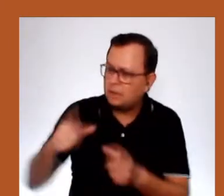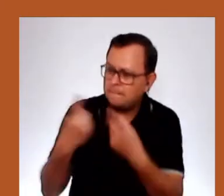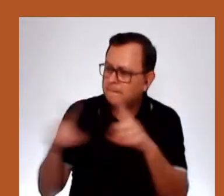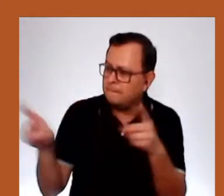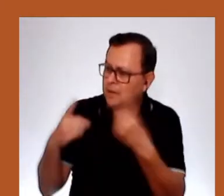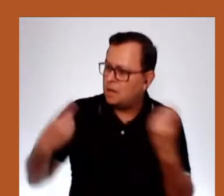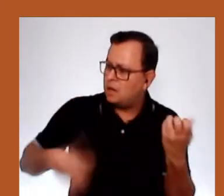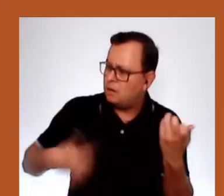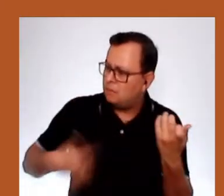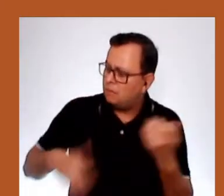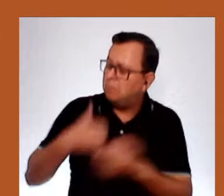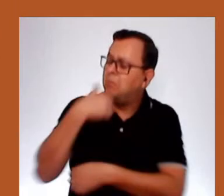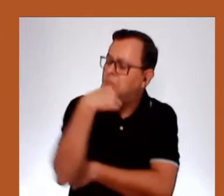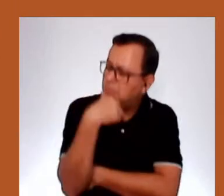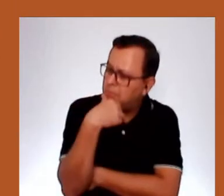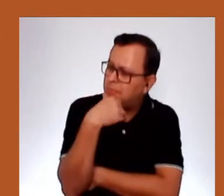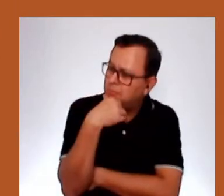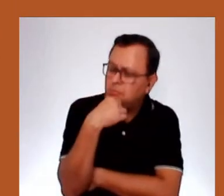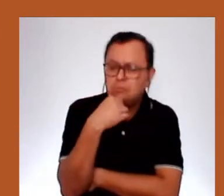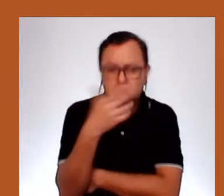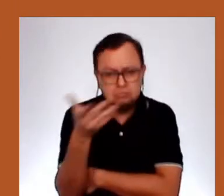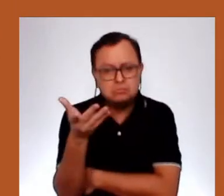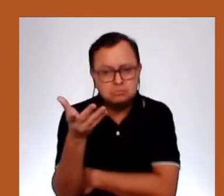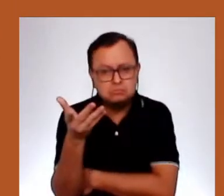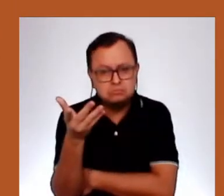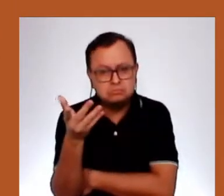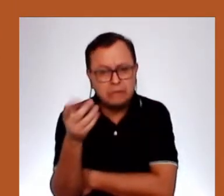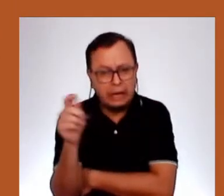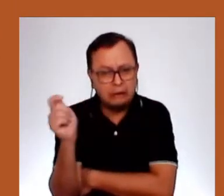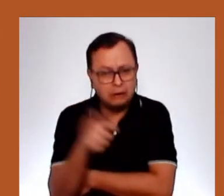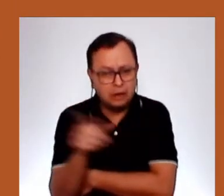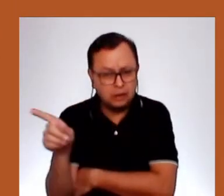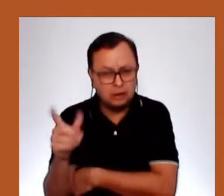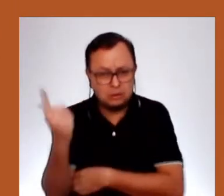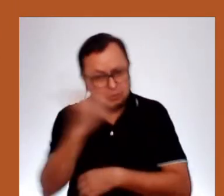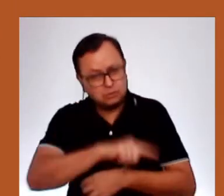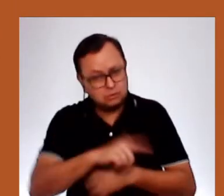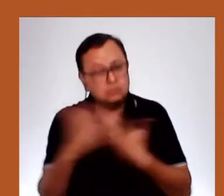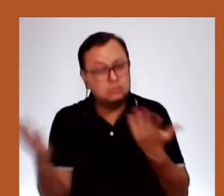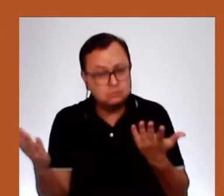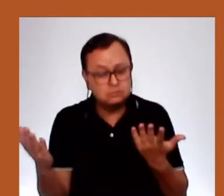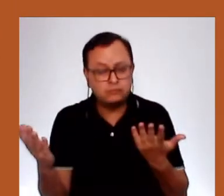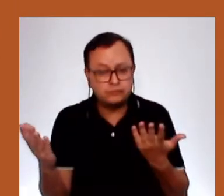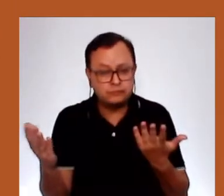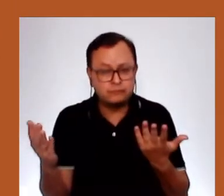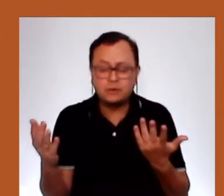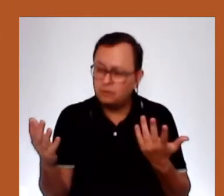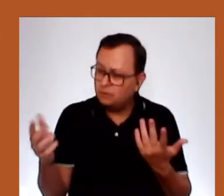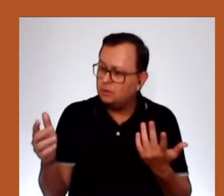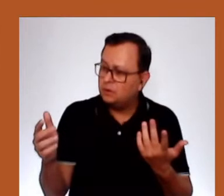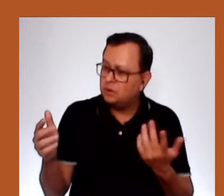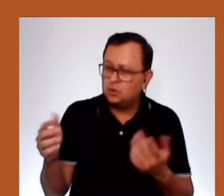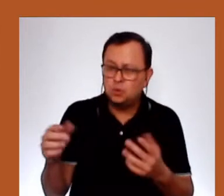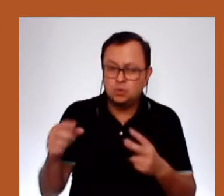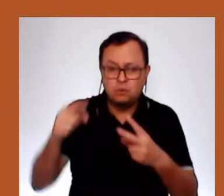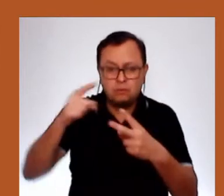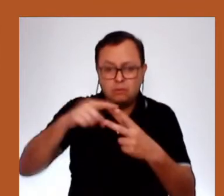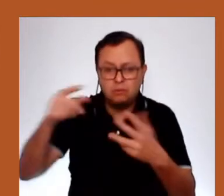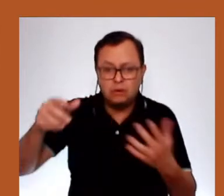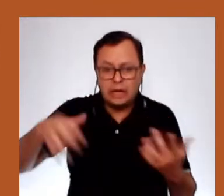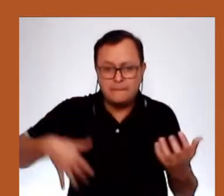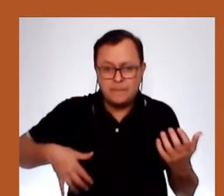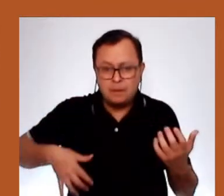Pô, se ele é capaz de fazer o que fez com dois dedos, só tocar como